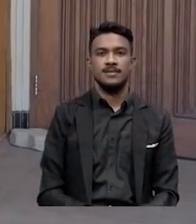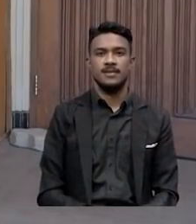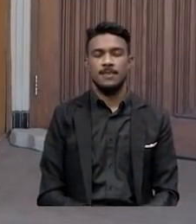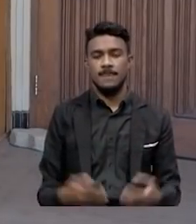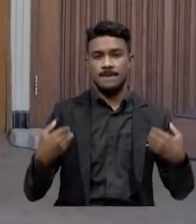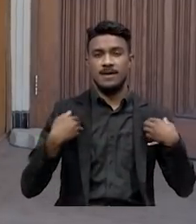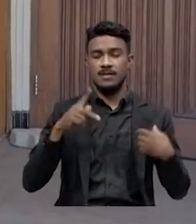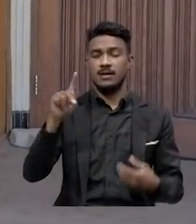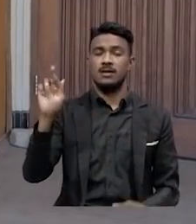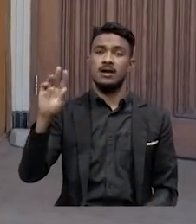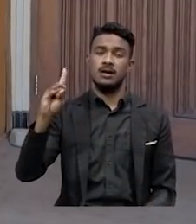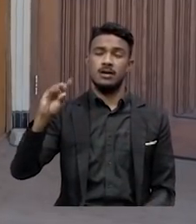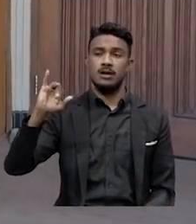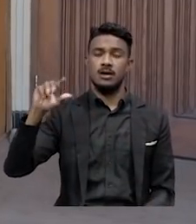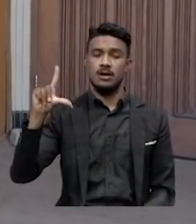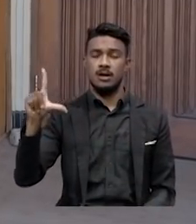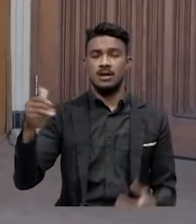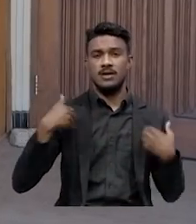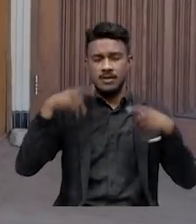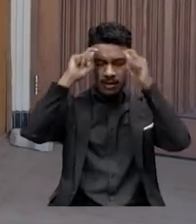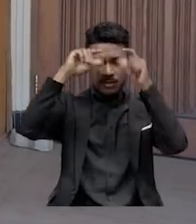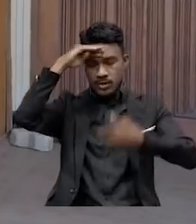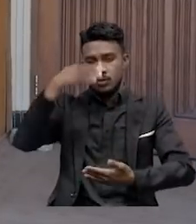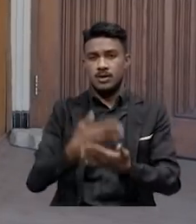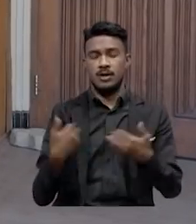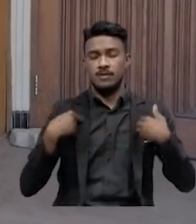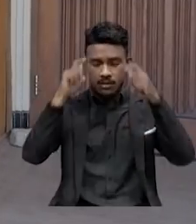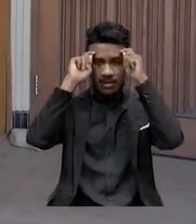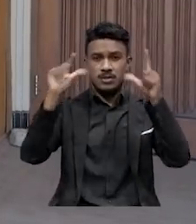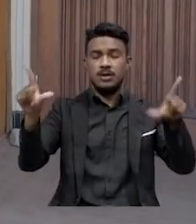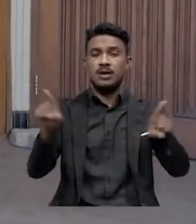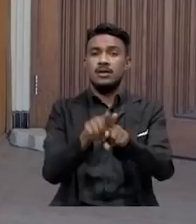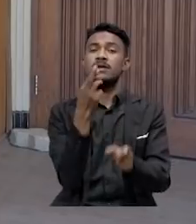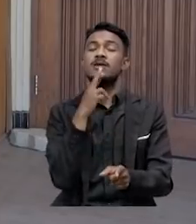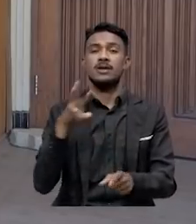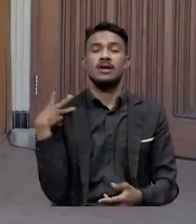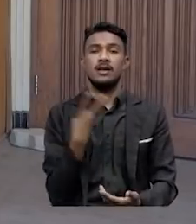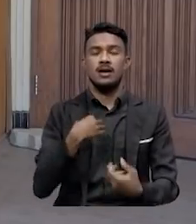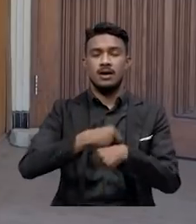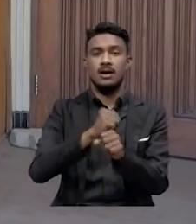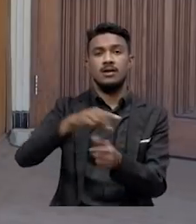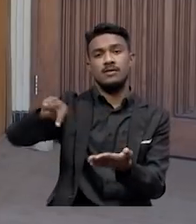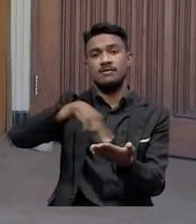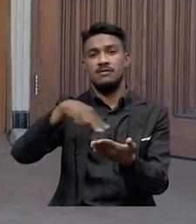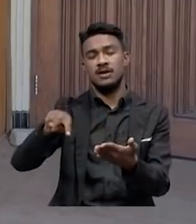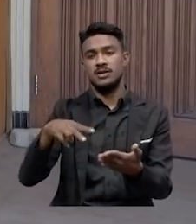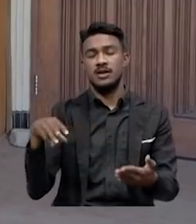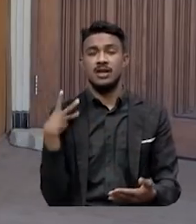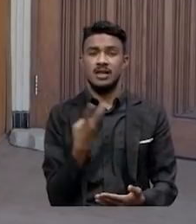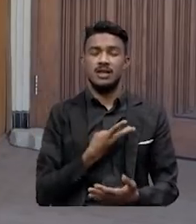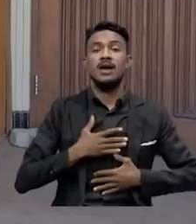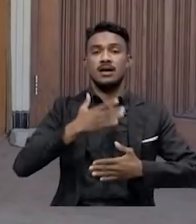Iha kardial Timor uang ida iha Timor Leste ne razaun ida atu ita halo festa. Razaun ida atu hak